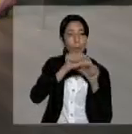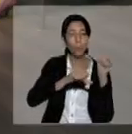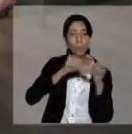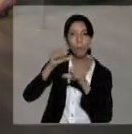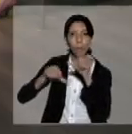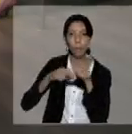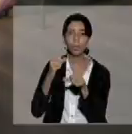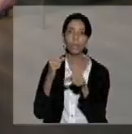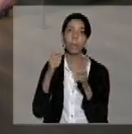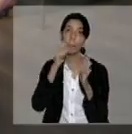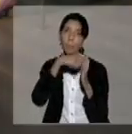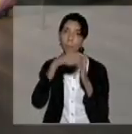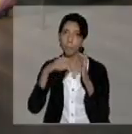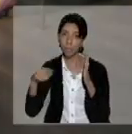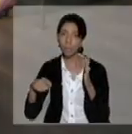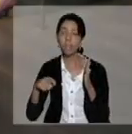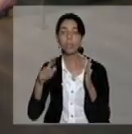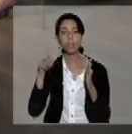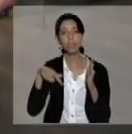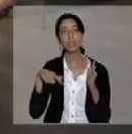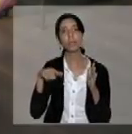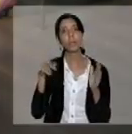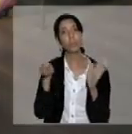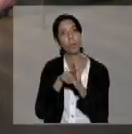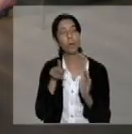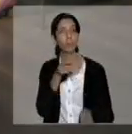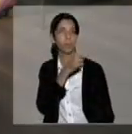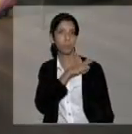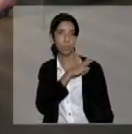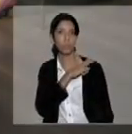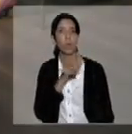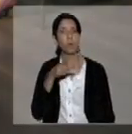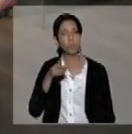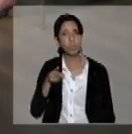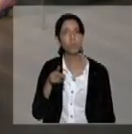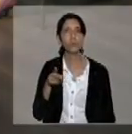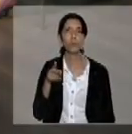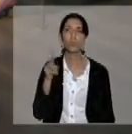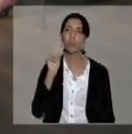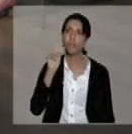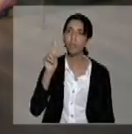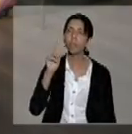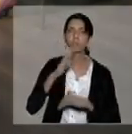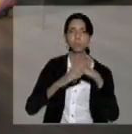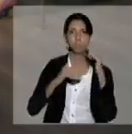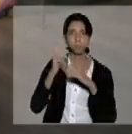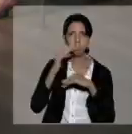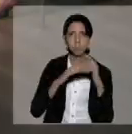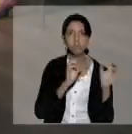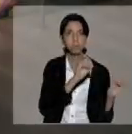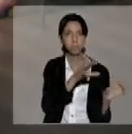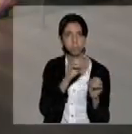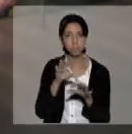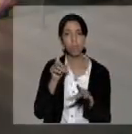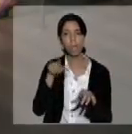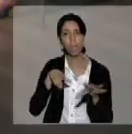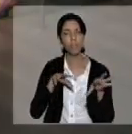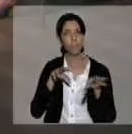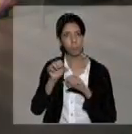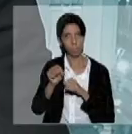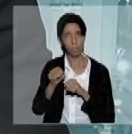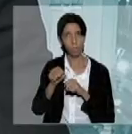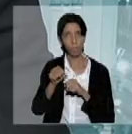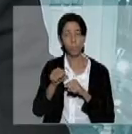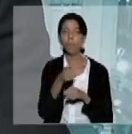reformas que se tiveram nesses últimos meses em relação ao ensino médio. Então, a gente ainda continua com um capítulo lá da educação profissional que fala exatamente dessa